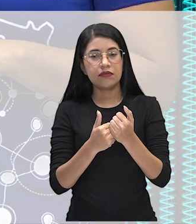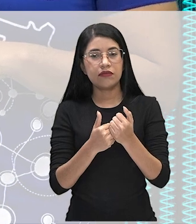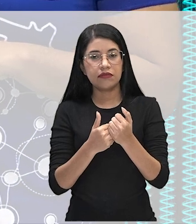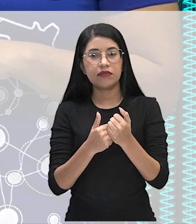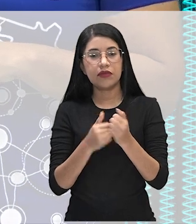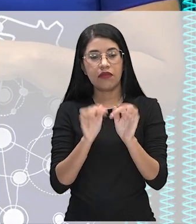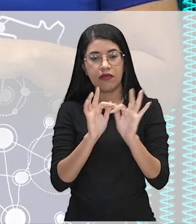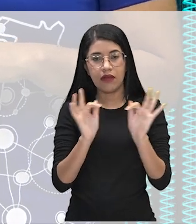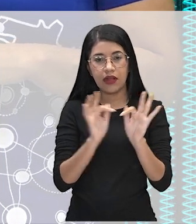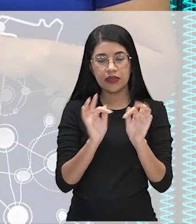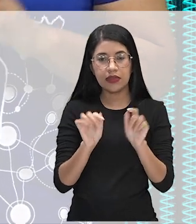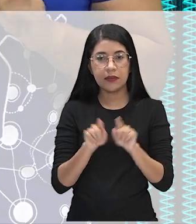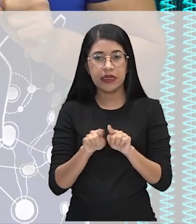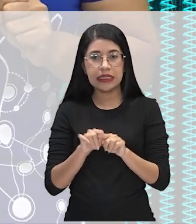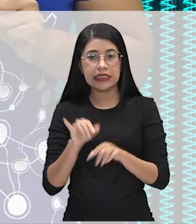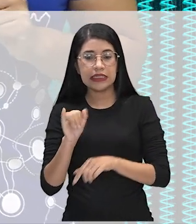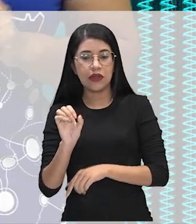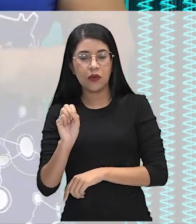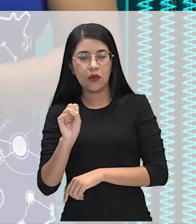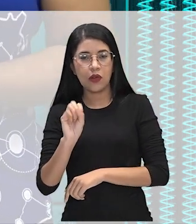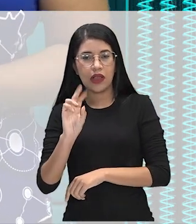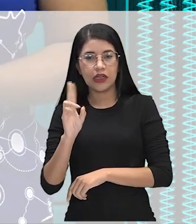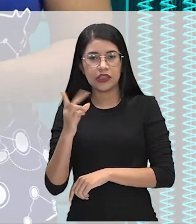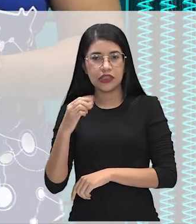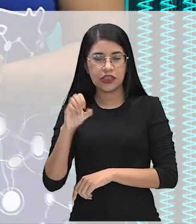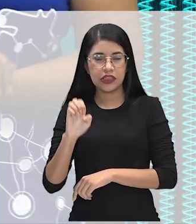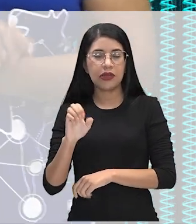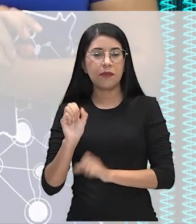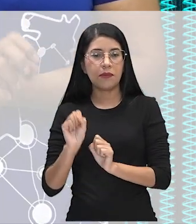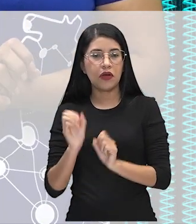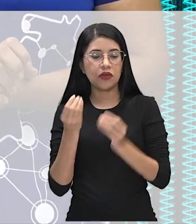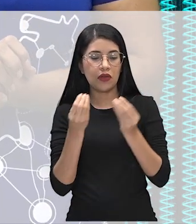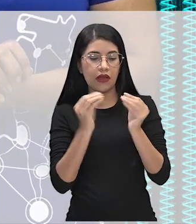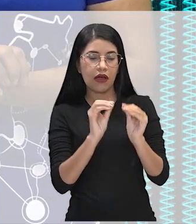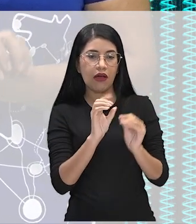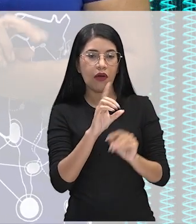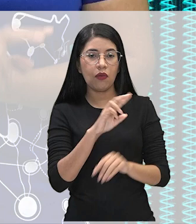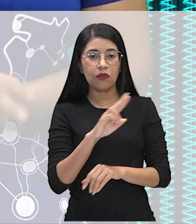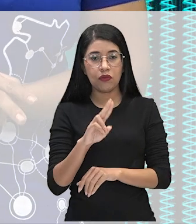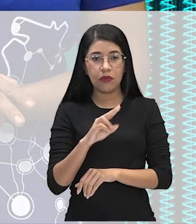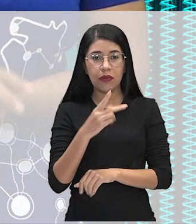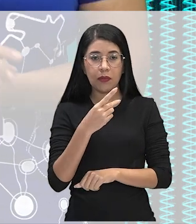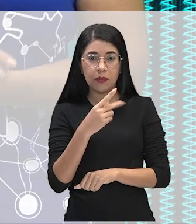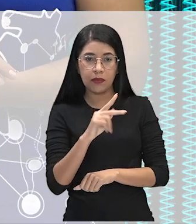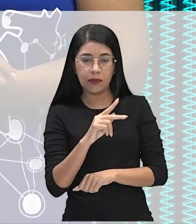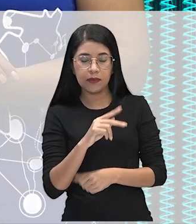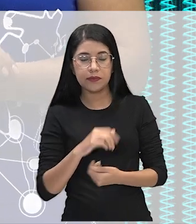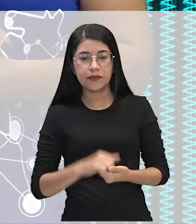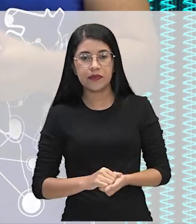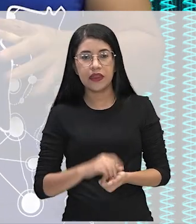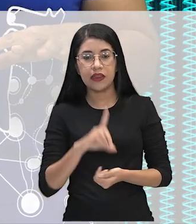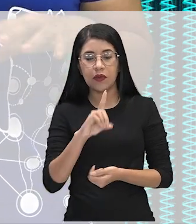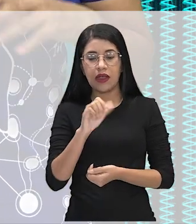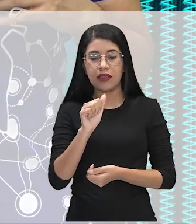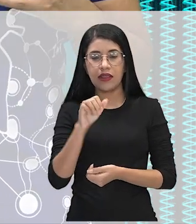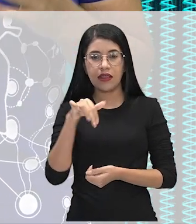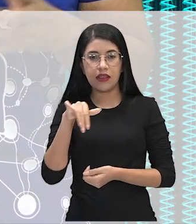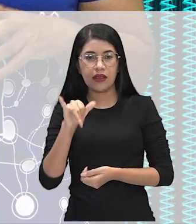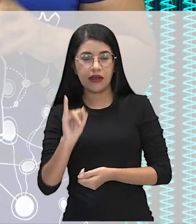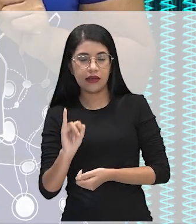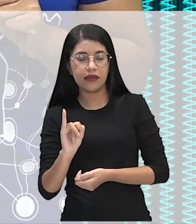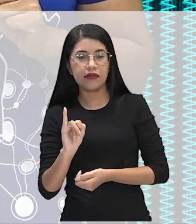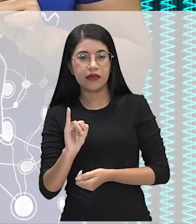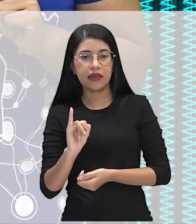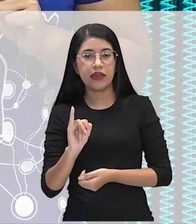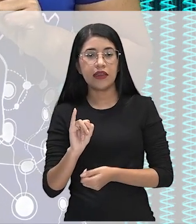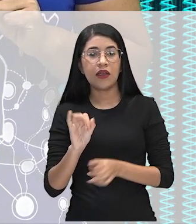dizer she, que é ela, eu posso usar o nome dela. Vejam, ficaria assim. Dani is a student. E a minha